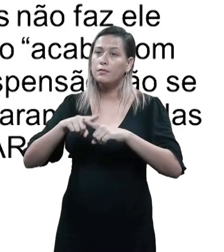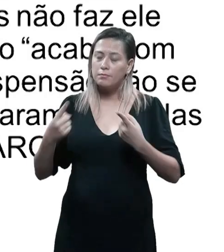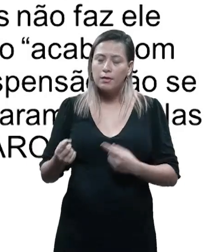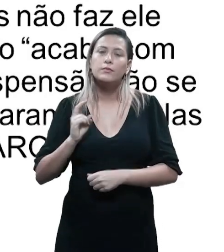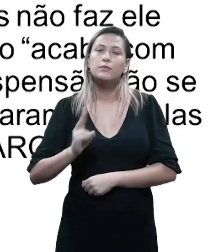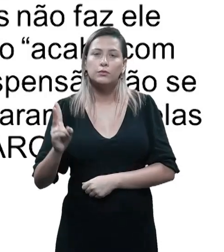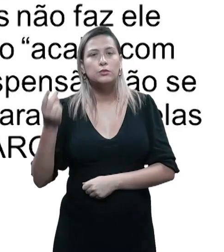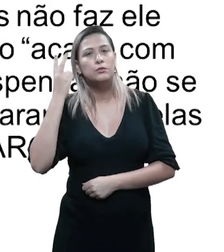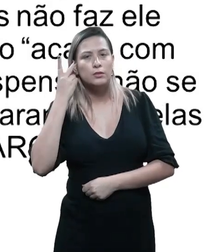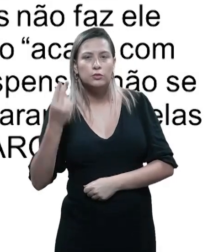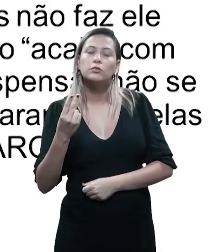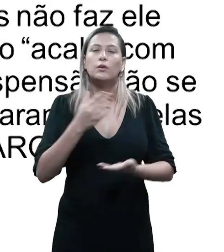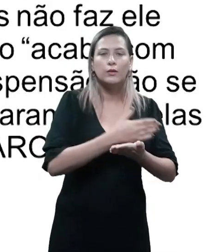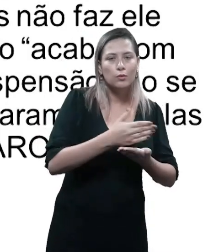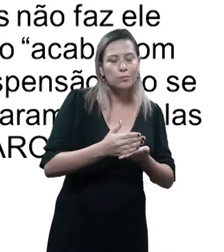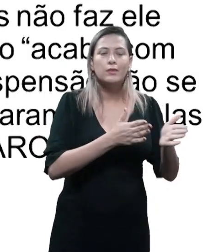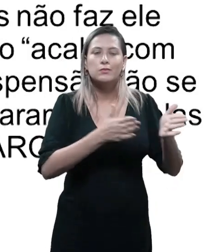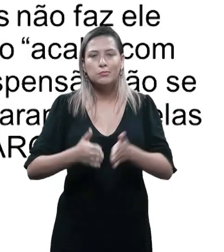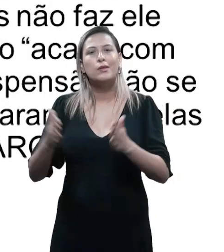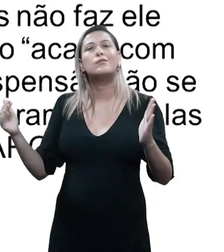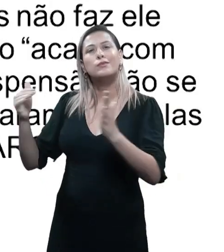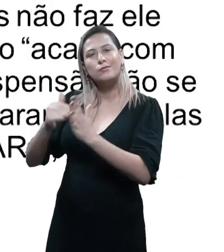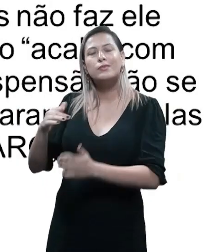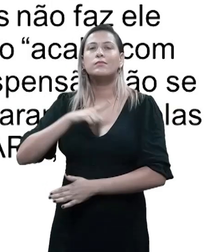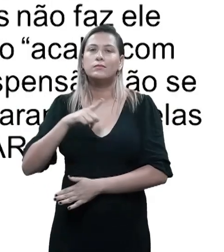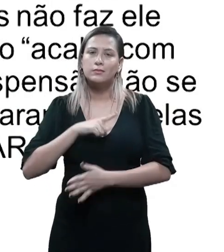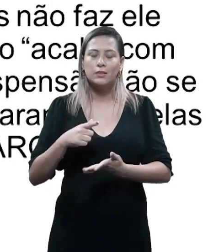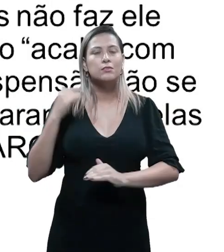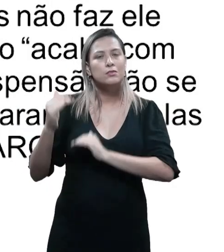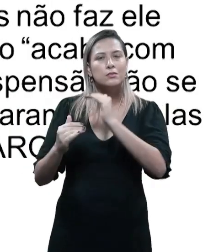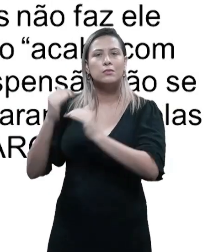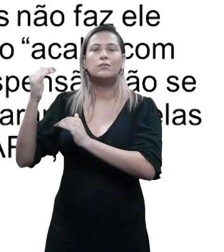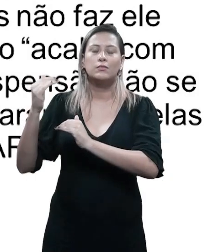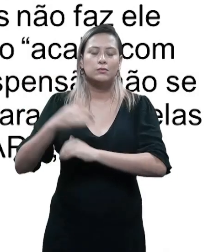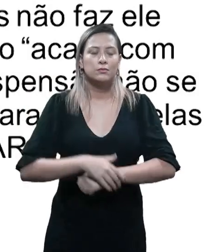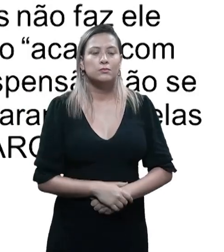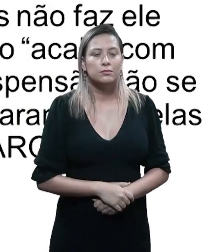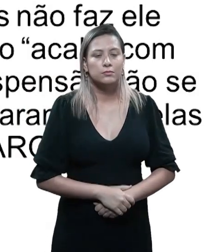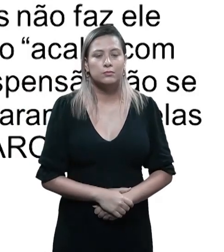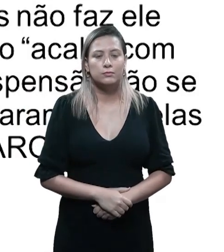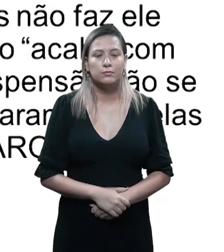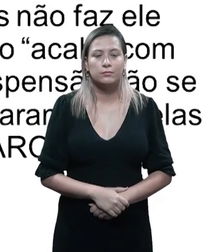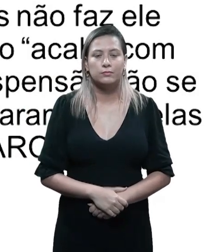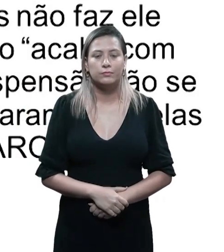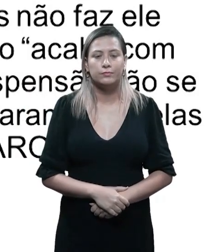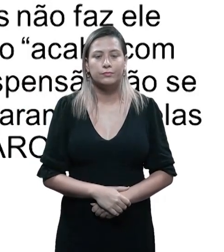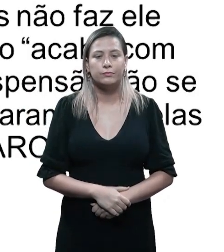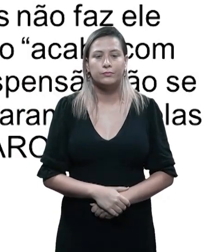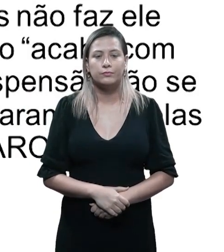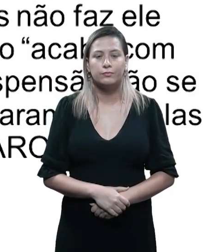ele continua sendo uma história que tem um começo, um meio e um fim, uma história que se desenvolve nesse